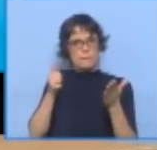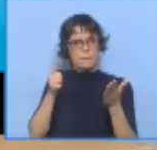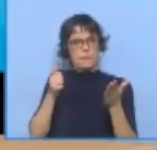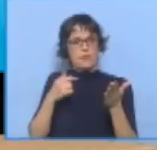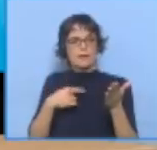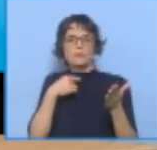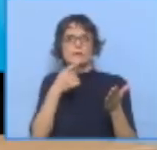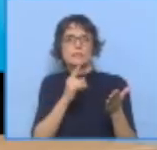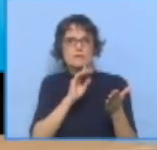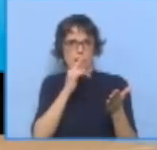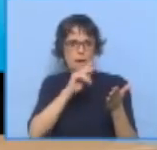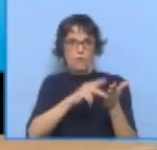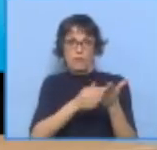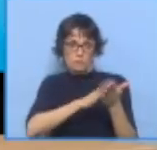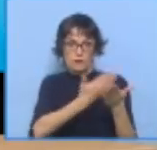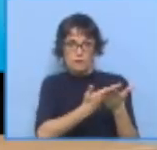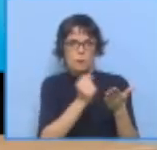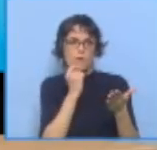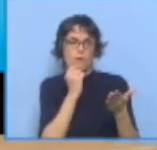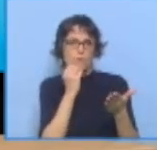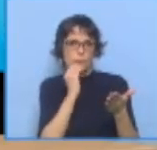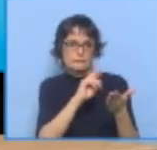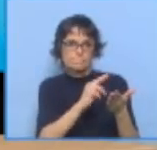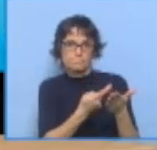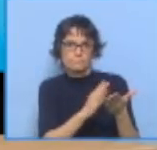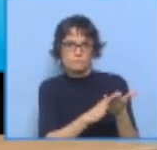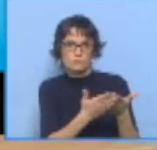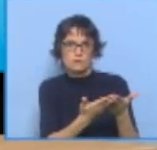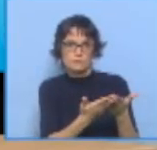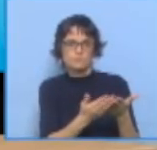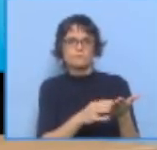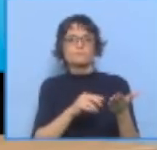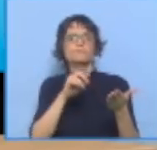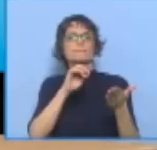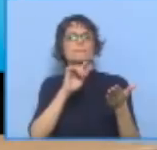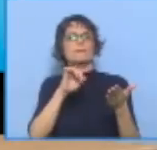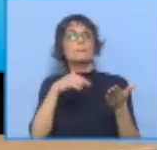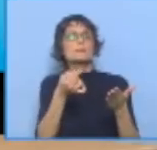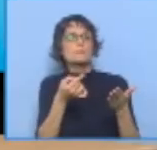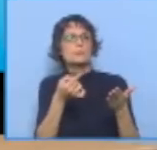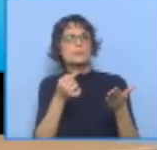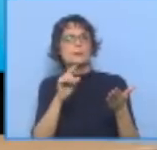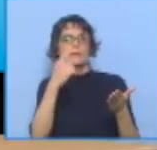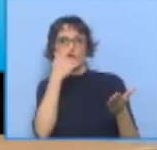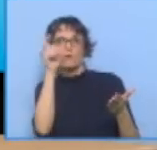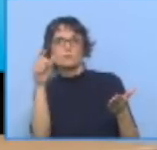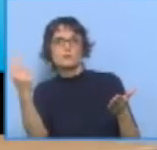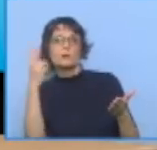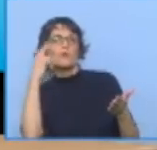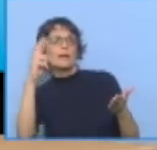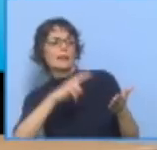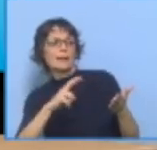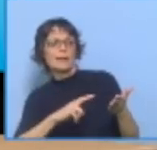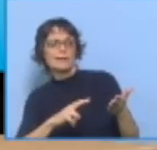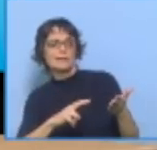texto original diz. Falta outra parte, que é a parte daquele que ouve ou que lê e diz, não, como está, a